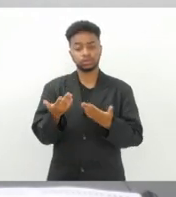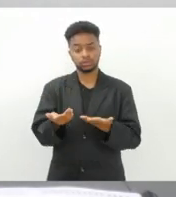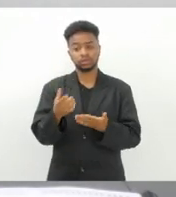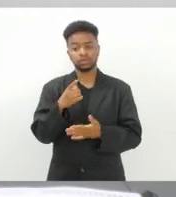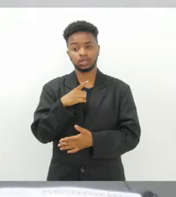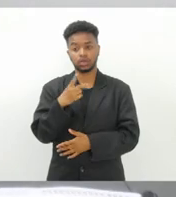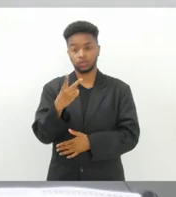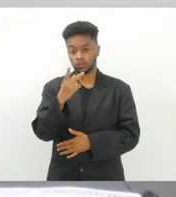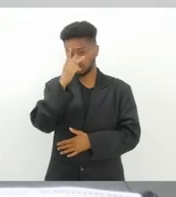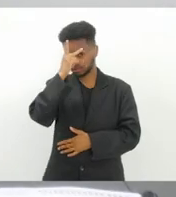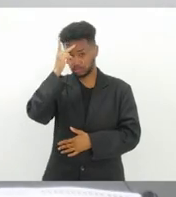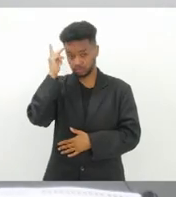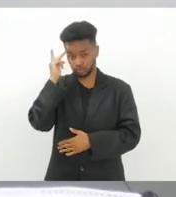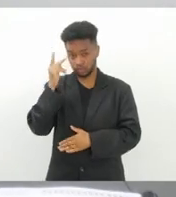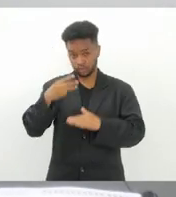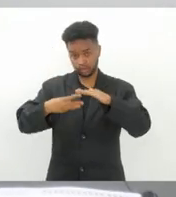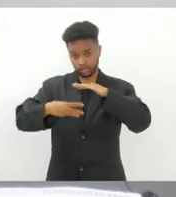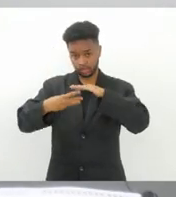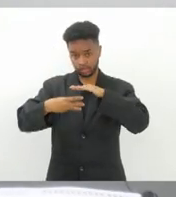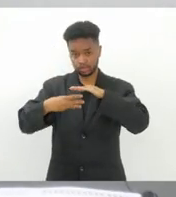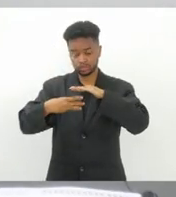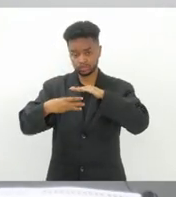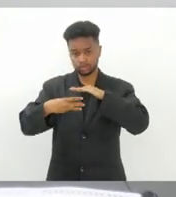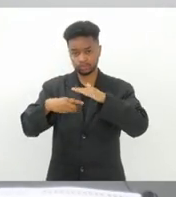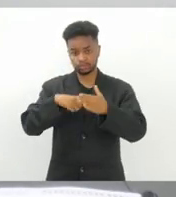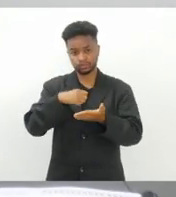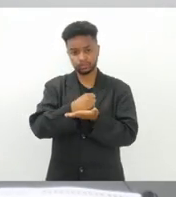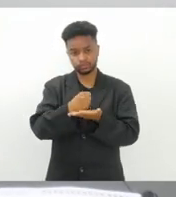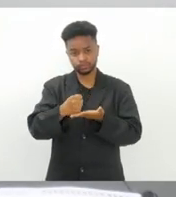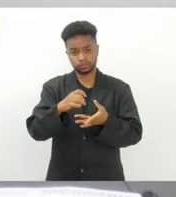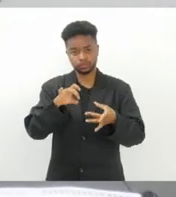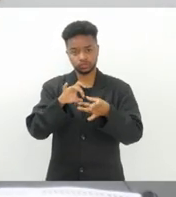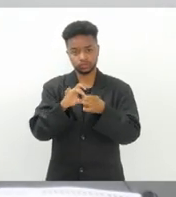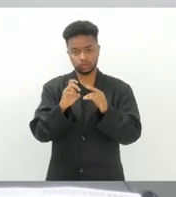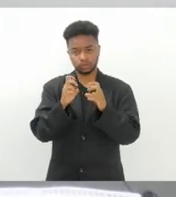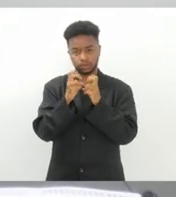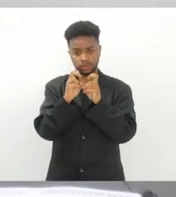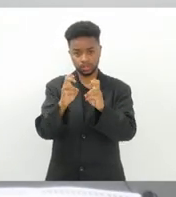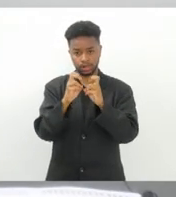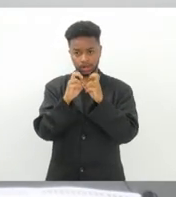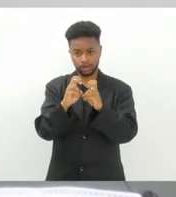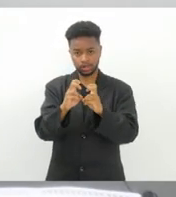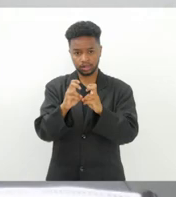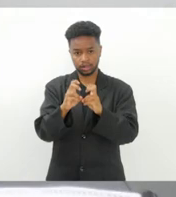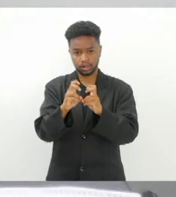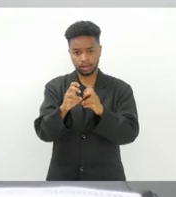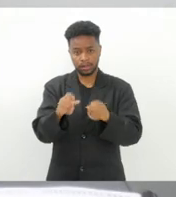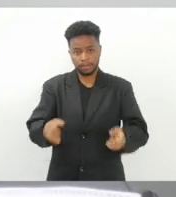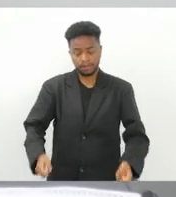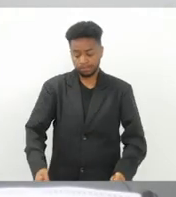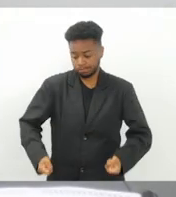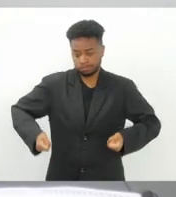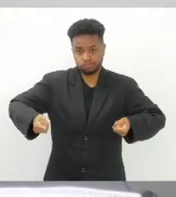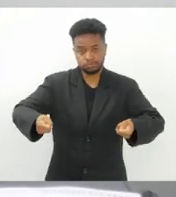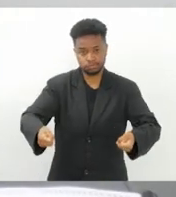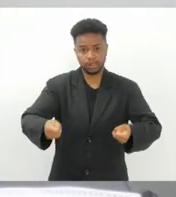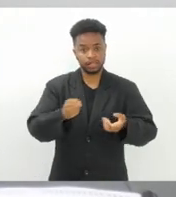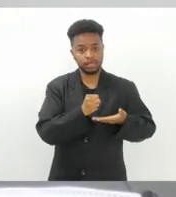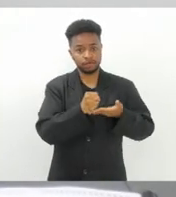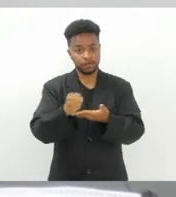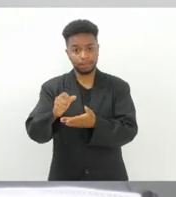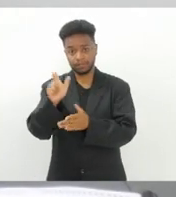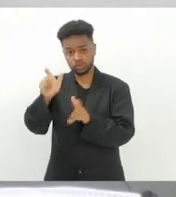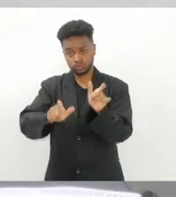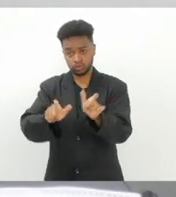eram terceirizadas, contratadas pela Supervia, levar nos braços os cadeirantes, e esses funcionários